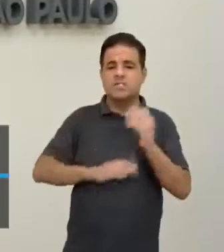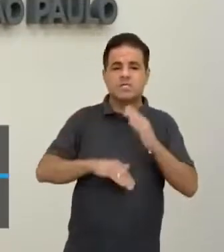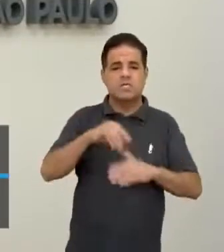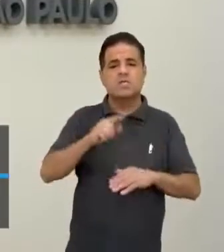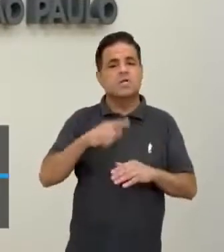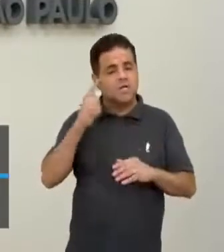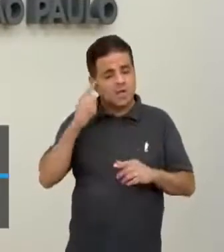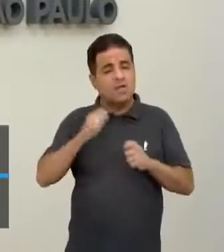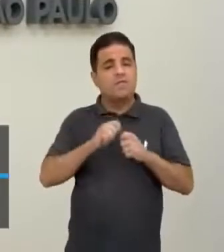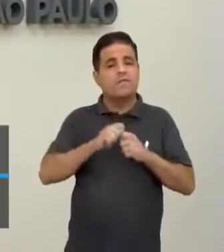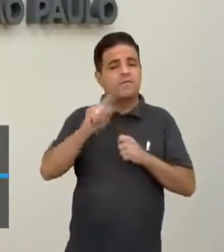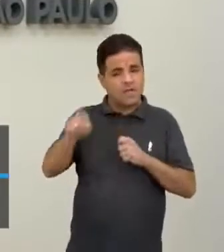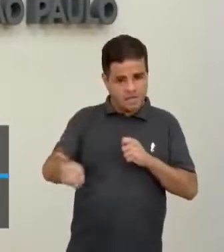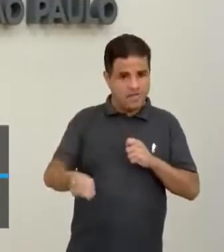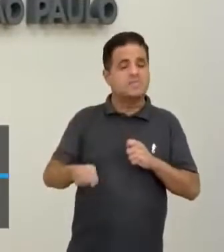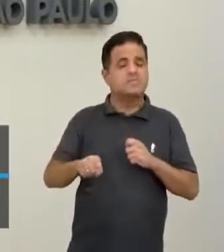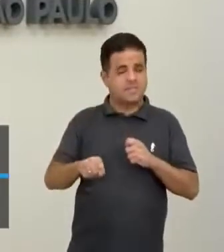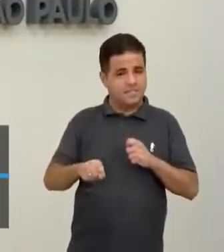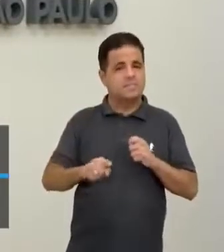é que fez